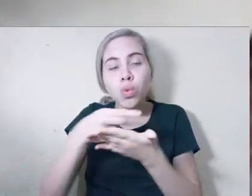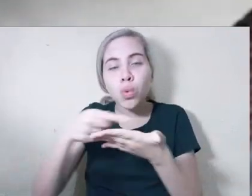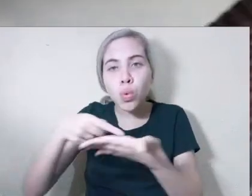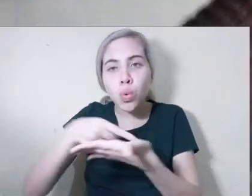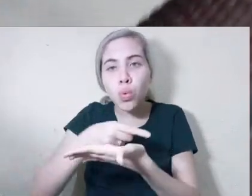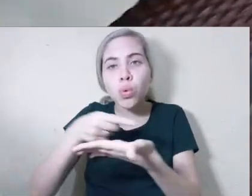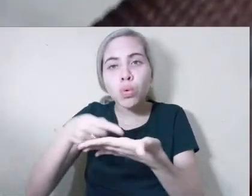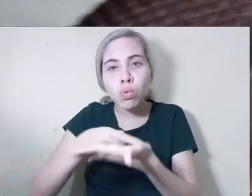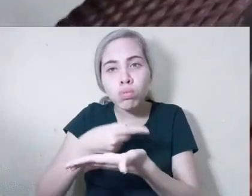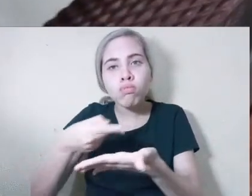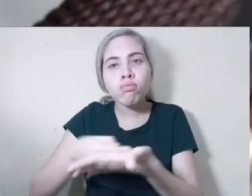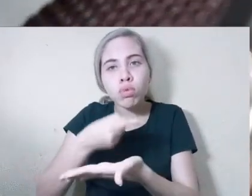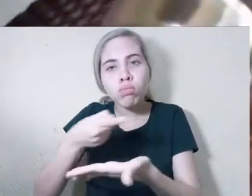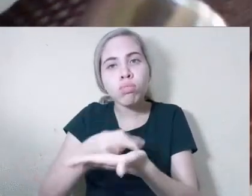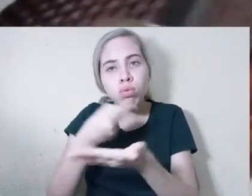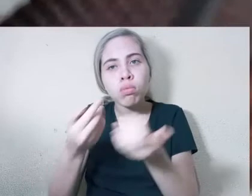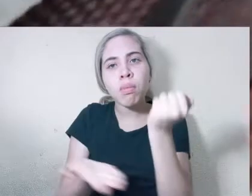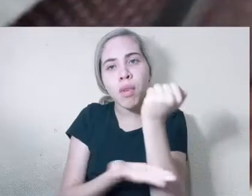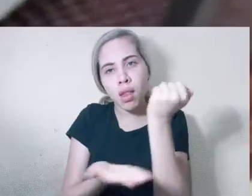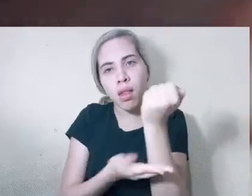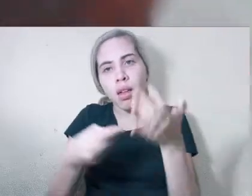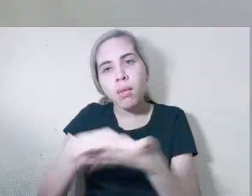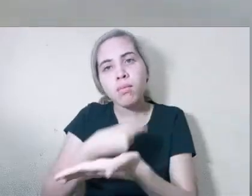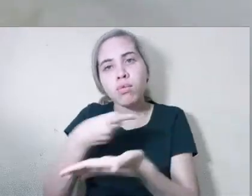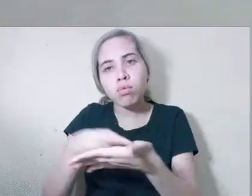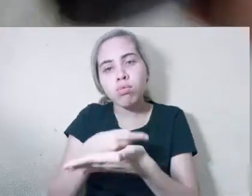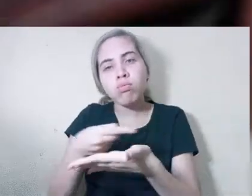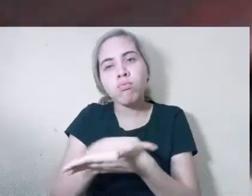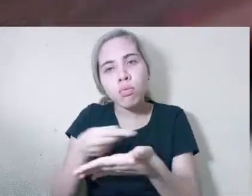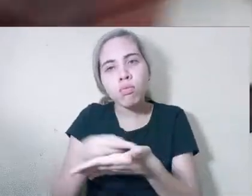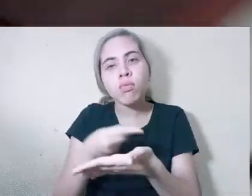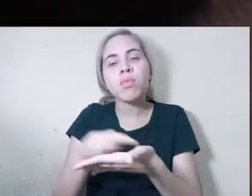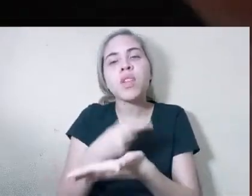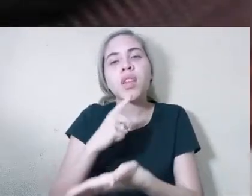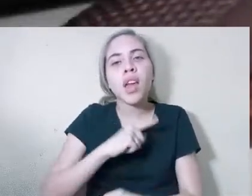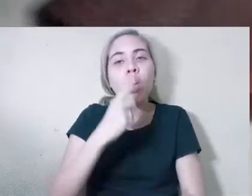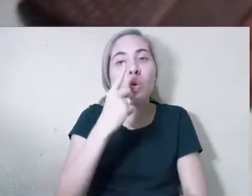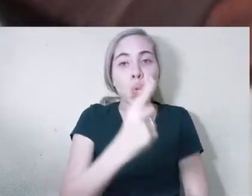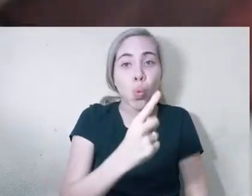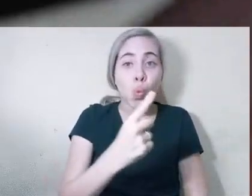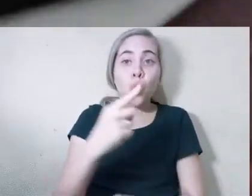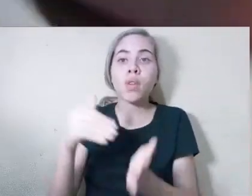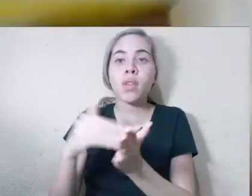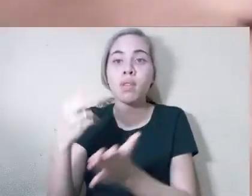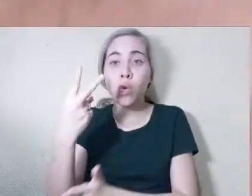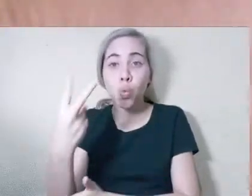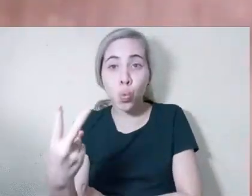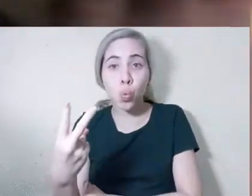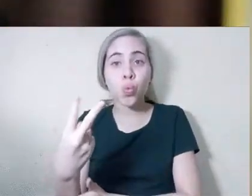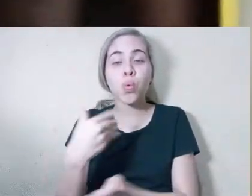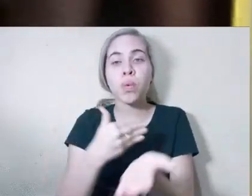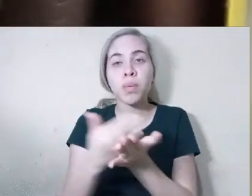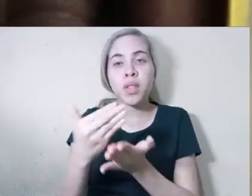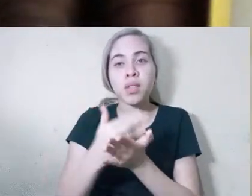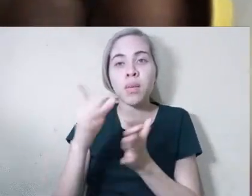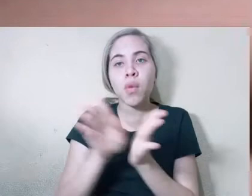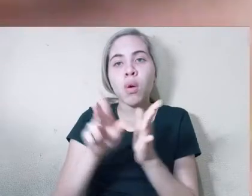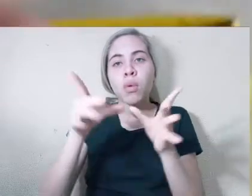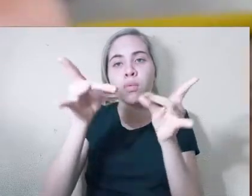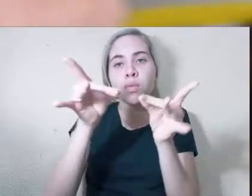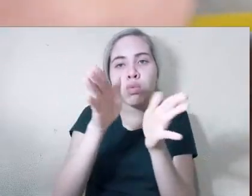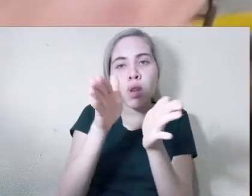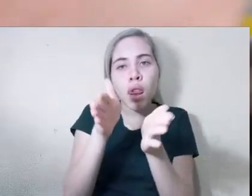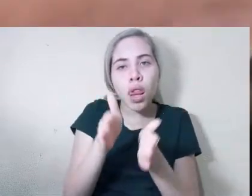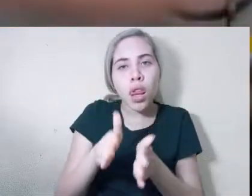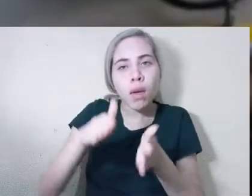ó? E a peça desliza arrancando pedaços da madeira. Aí você tem de um, de dois, não é isso? Isso, de dois. Esse aqui é pra gente